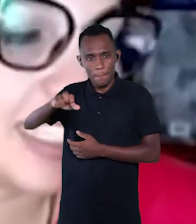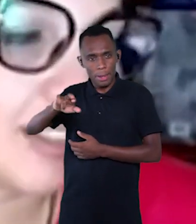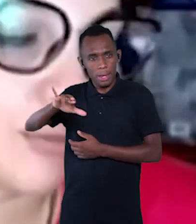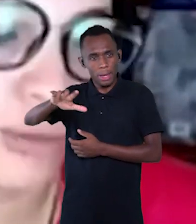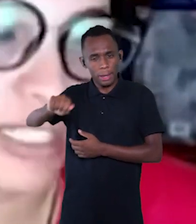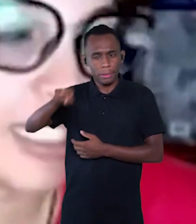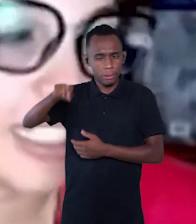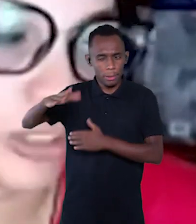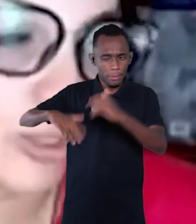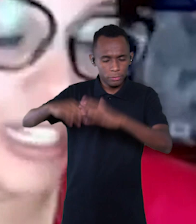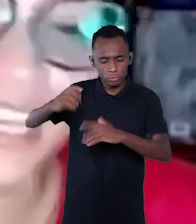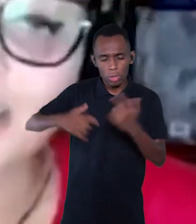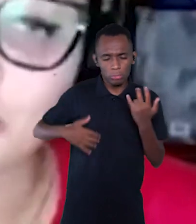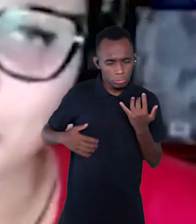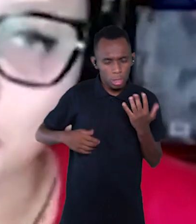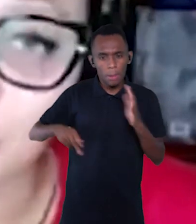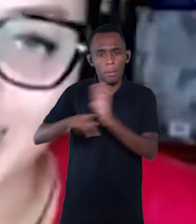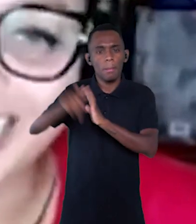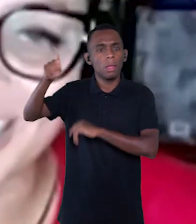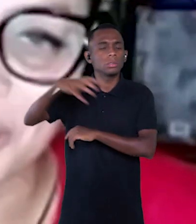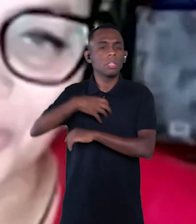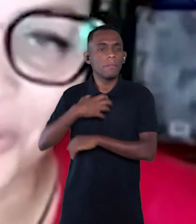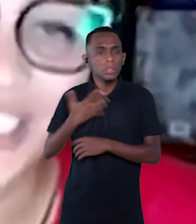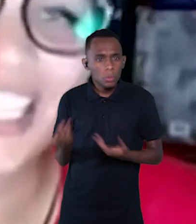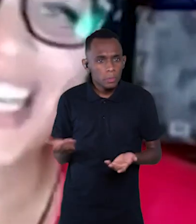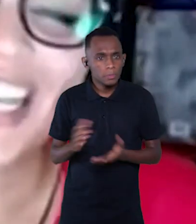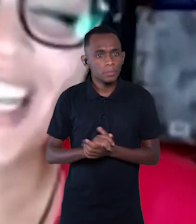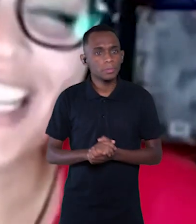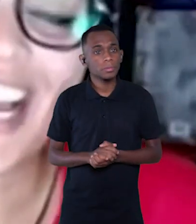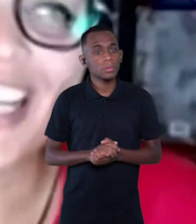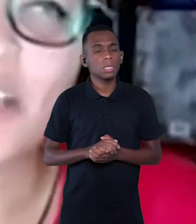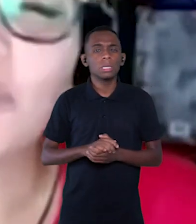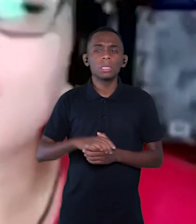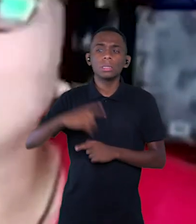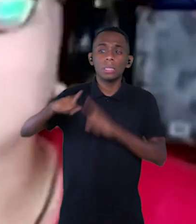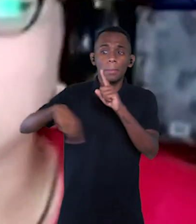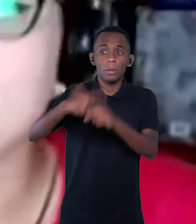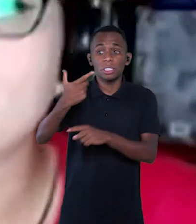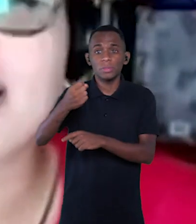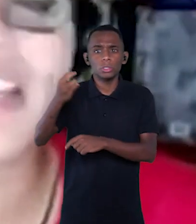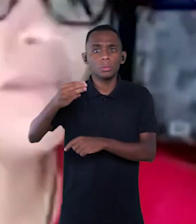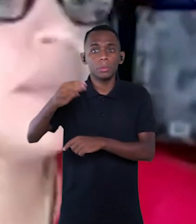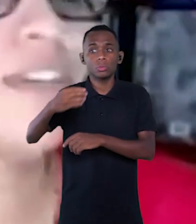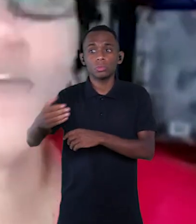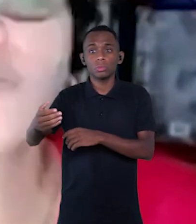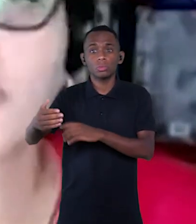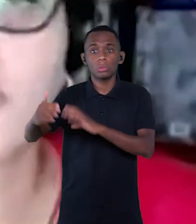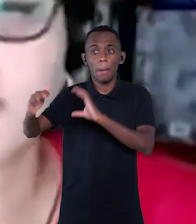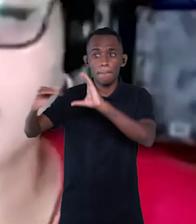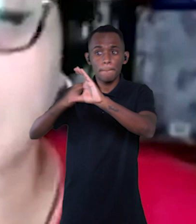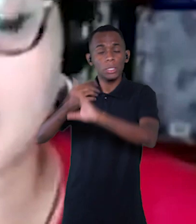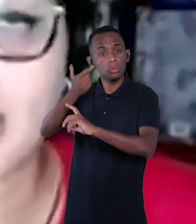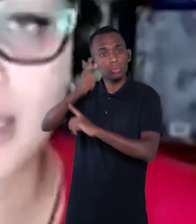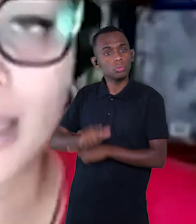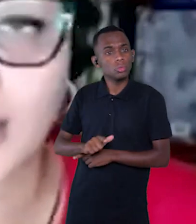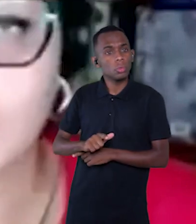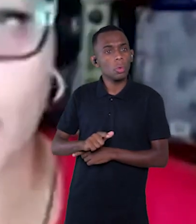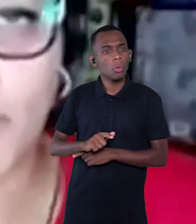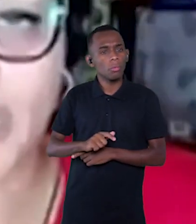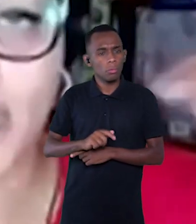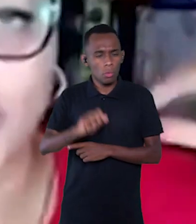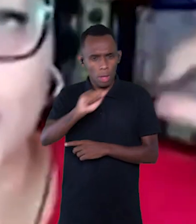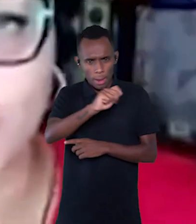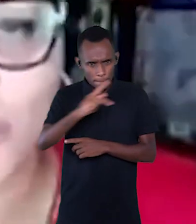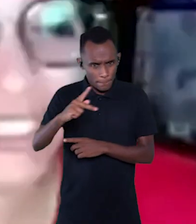uma musicista, violonista e cantora lá em Salvador, ela é de Salvador. E aí, daí uns 20 minutinhos, ela me devolveu